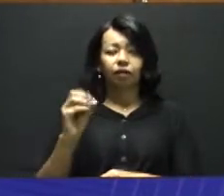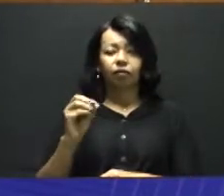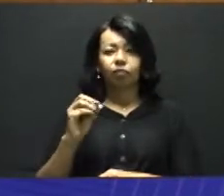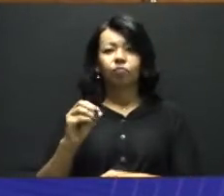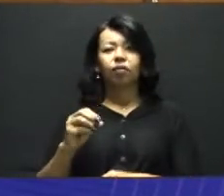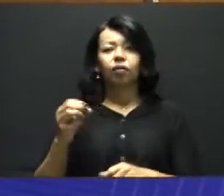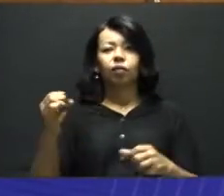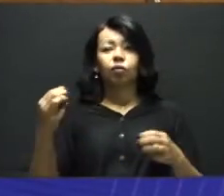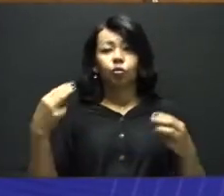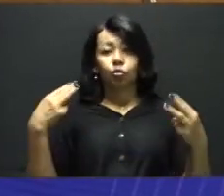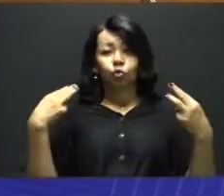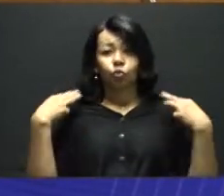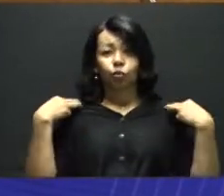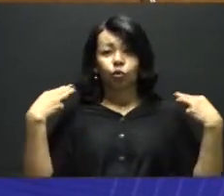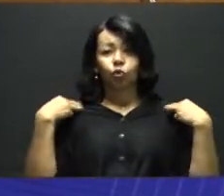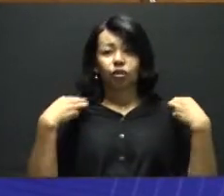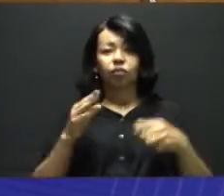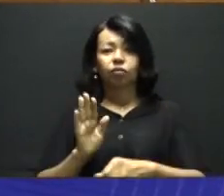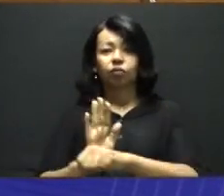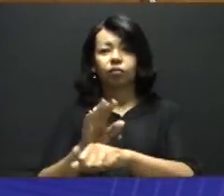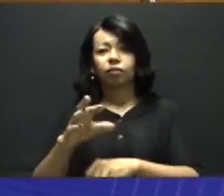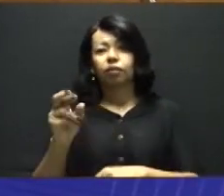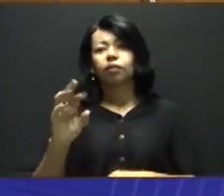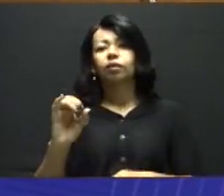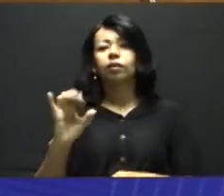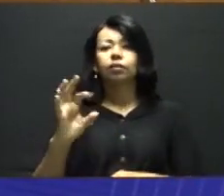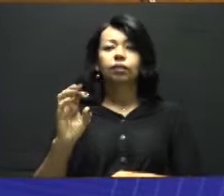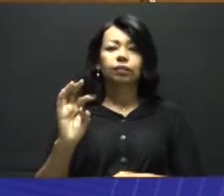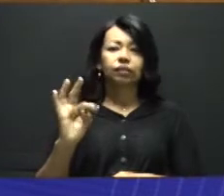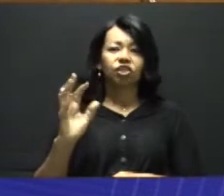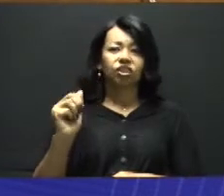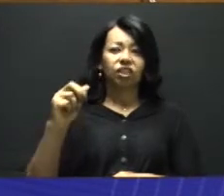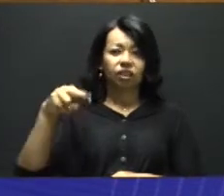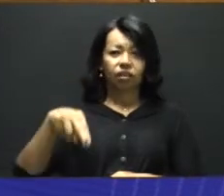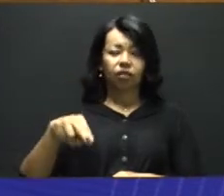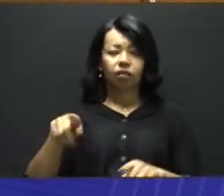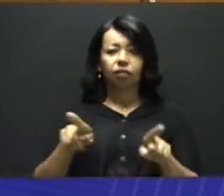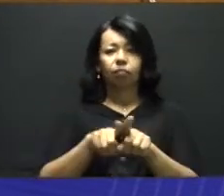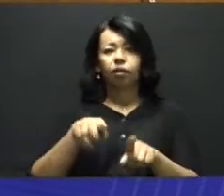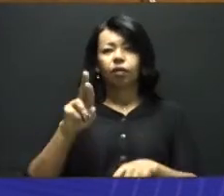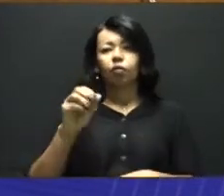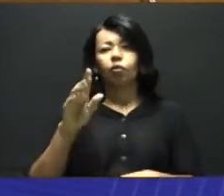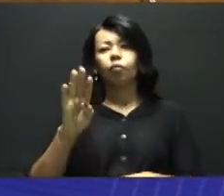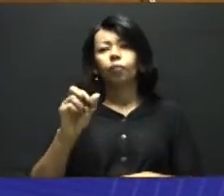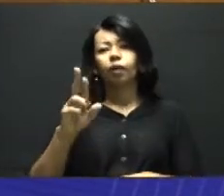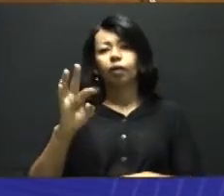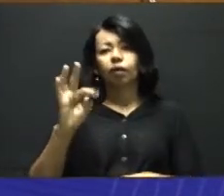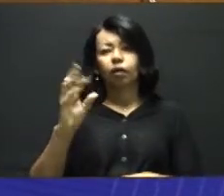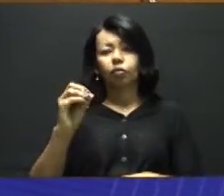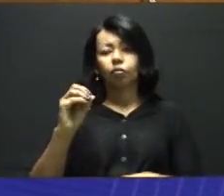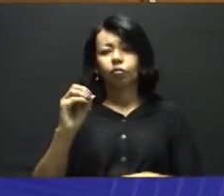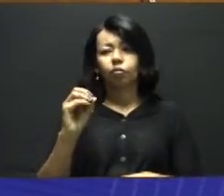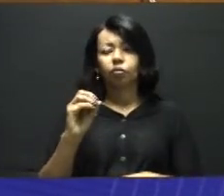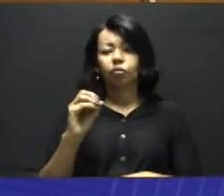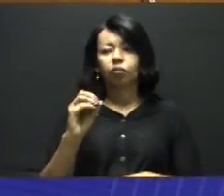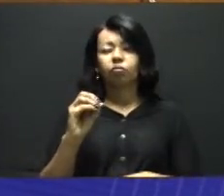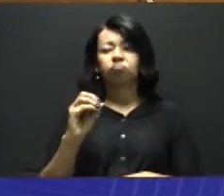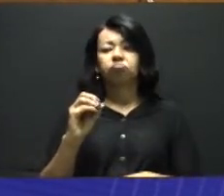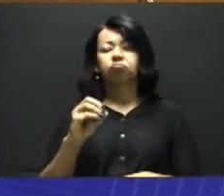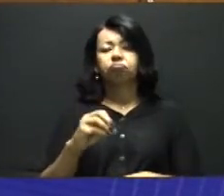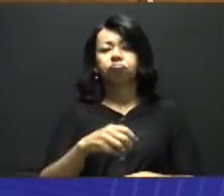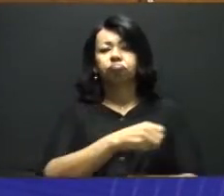motoristas socorristas cristiano rodrigo de castro silva e roberto terras carranca o